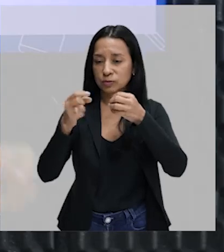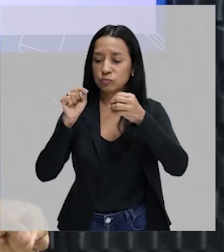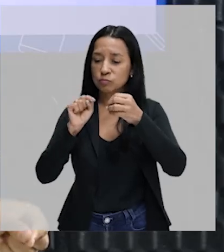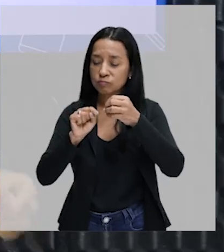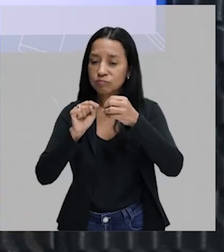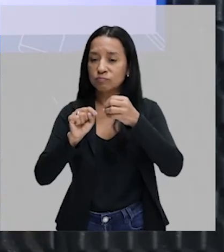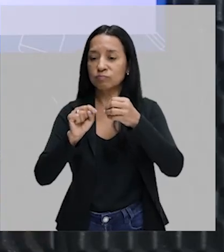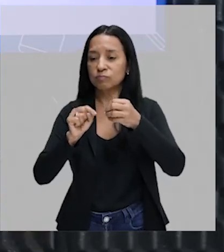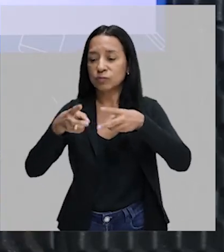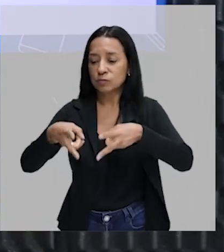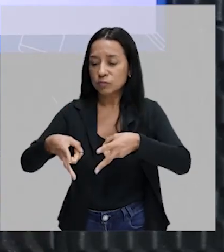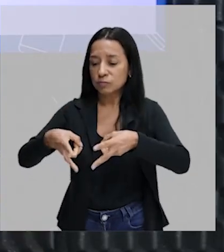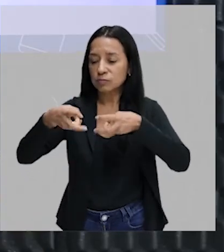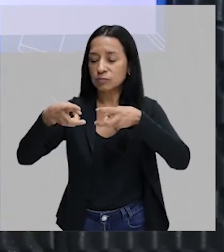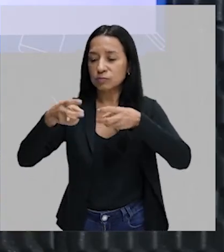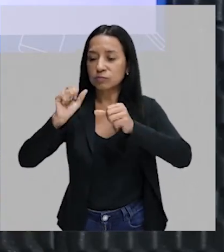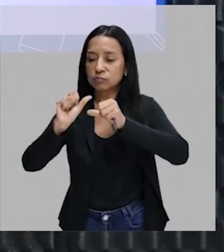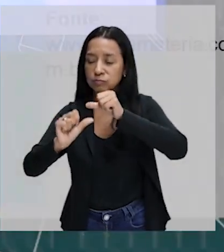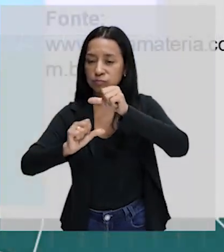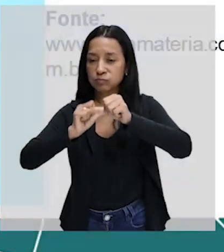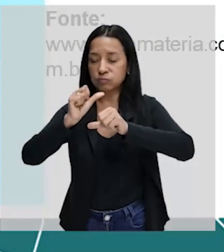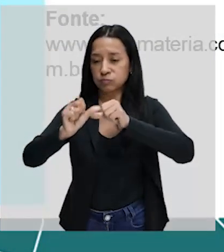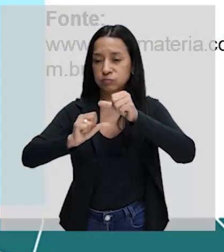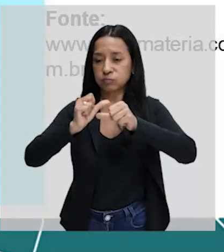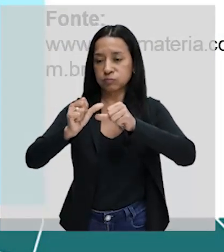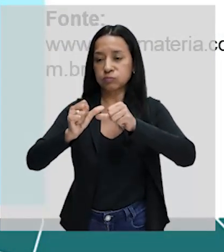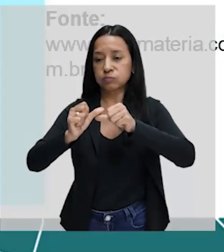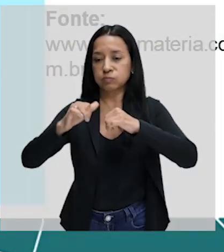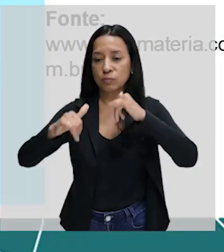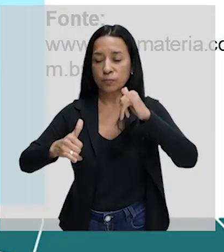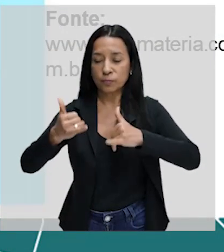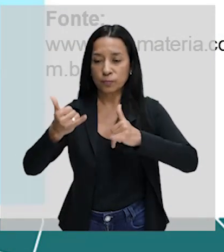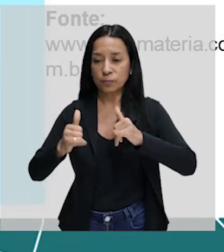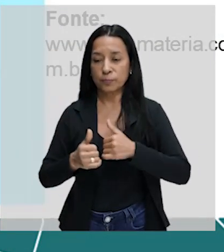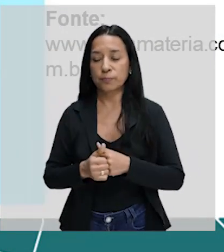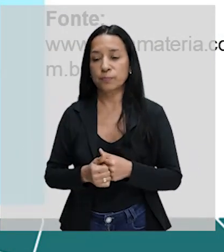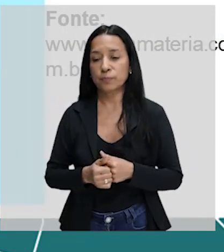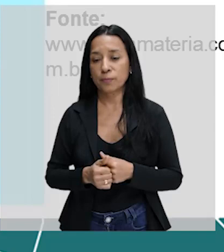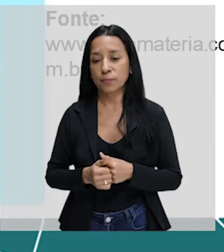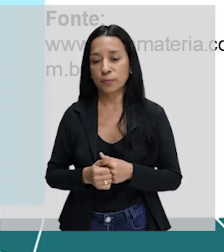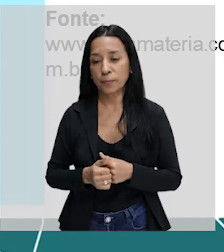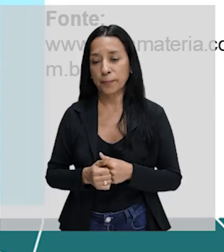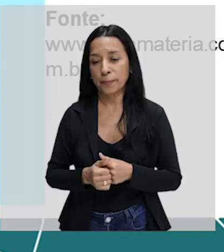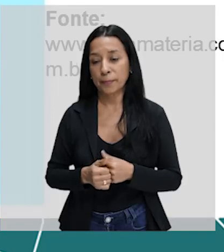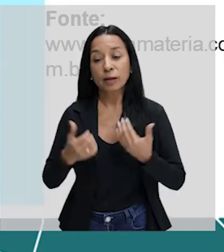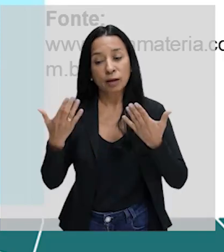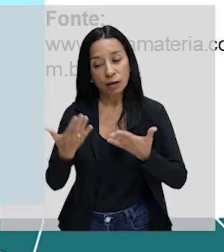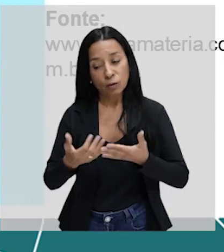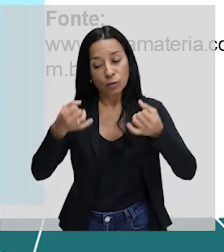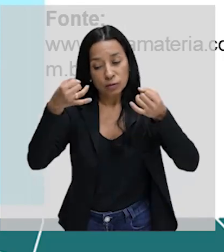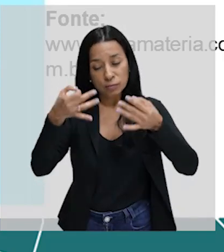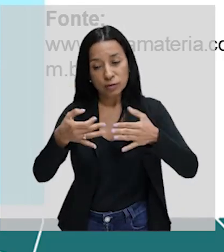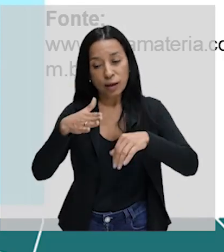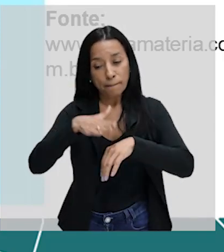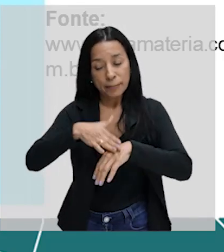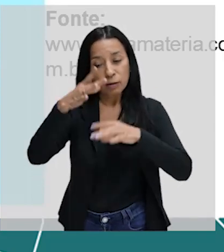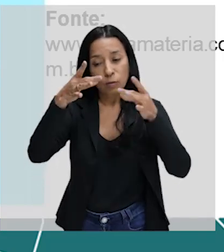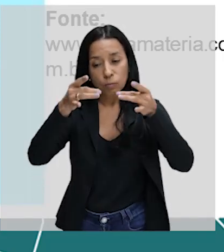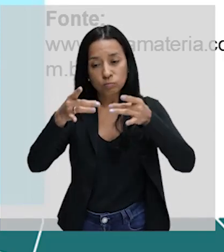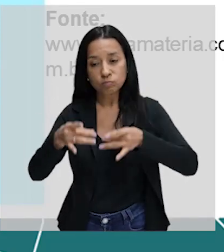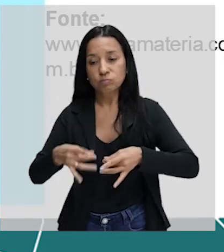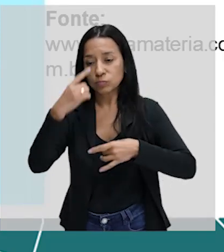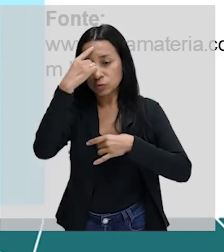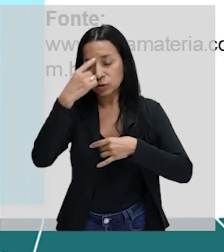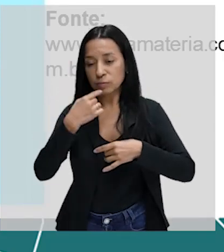enzimas catalisam reações químicas. Tá? Então, é mais ou menos assim que acontece. Nós temos aqui, ó, esse